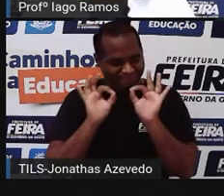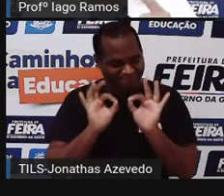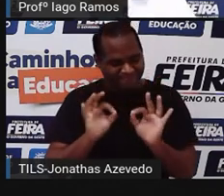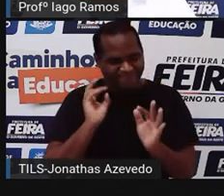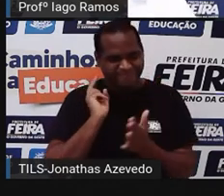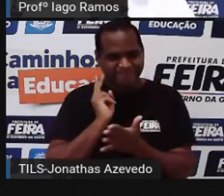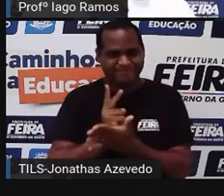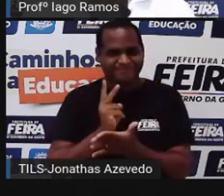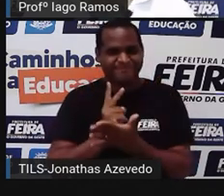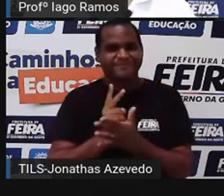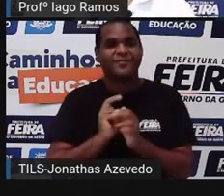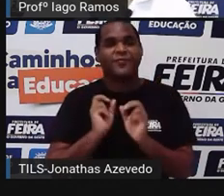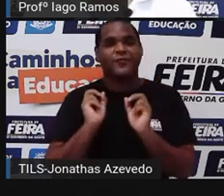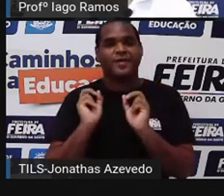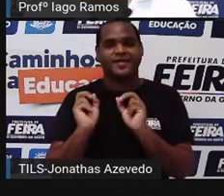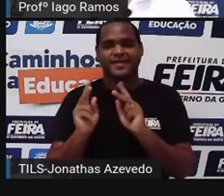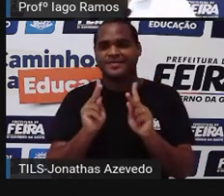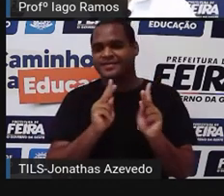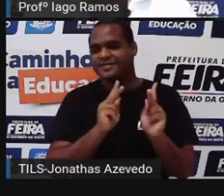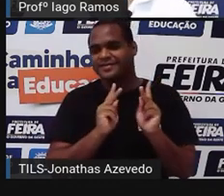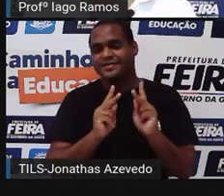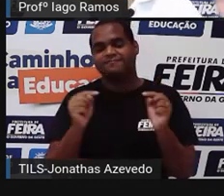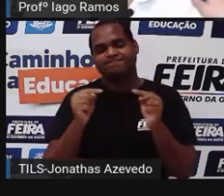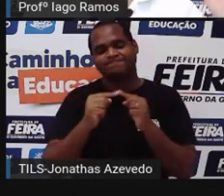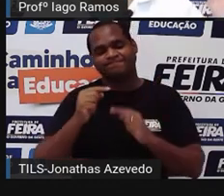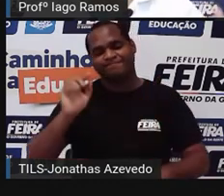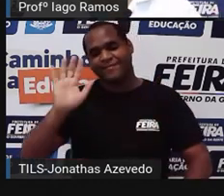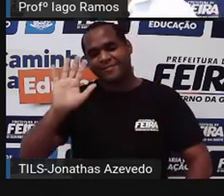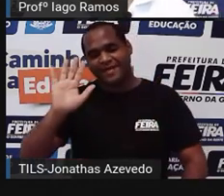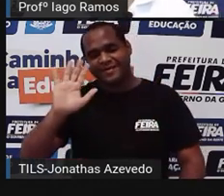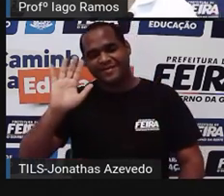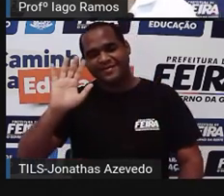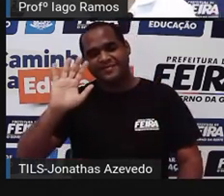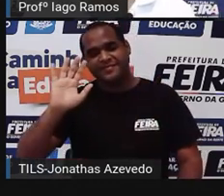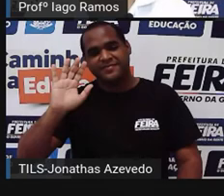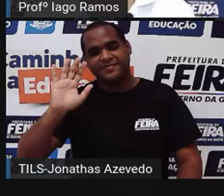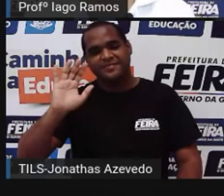foi solução é isso aí valeu